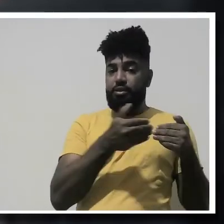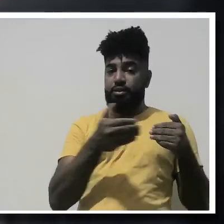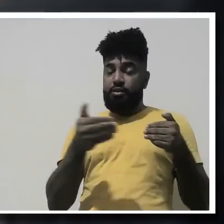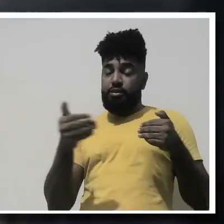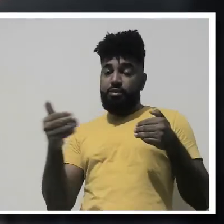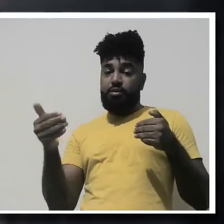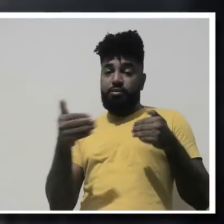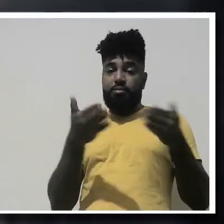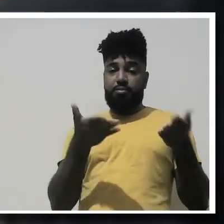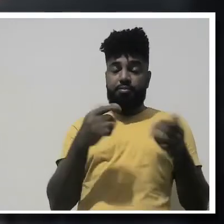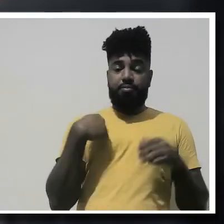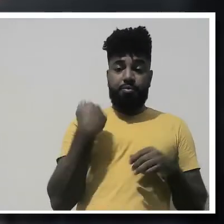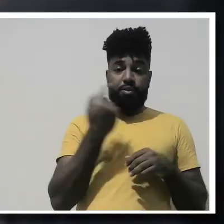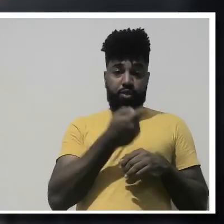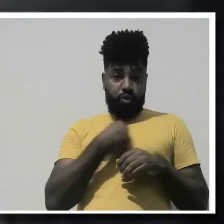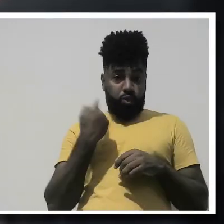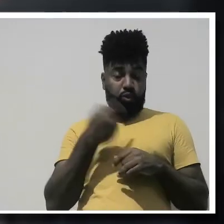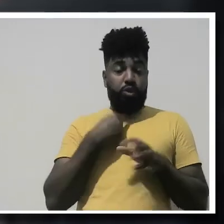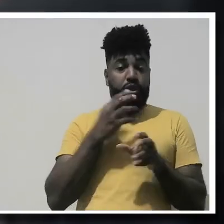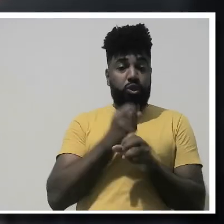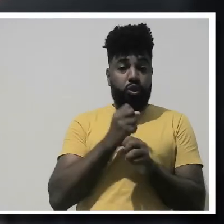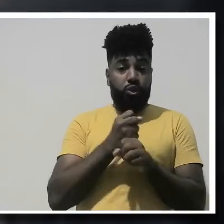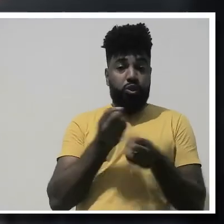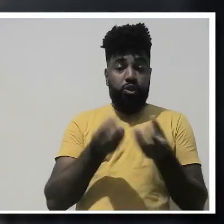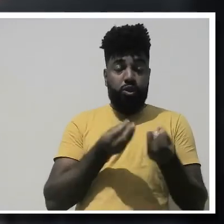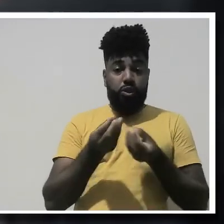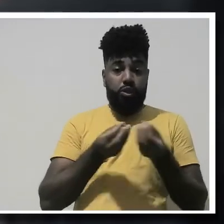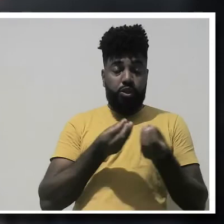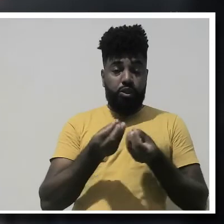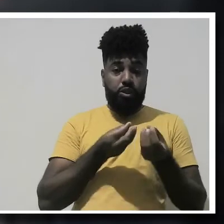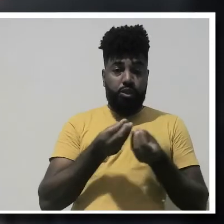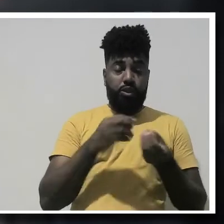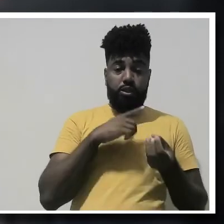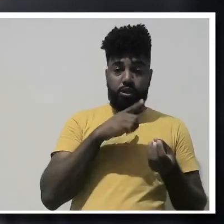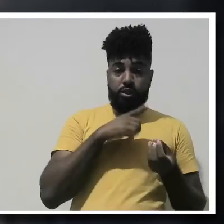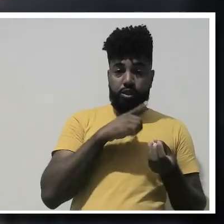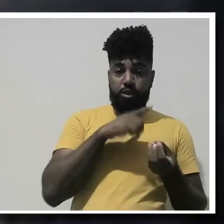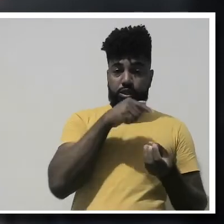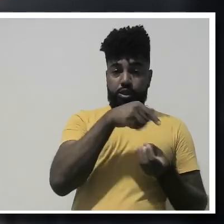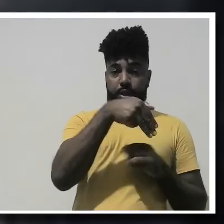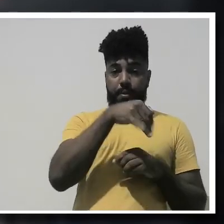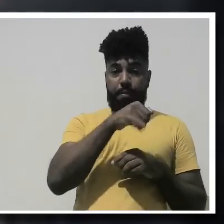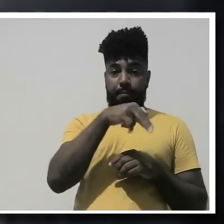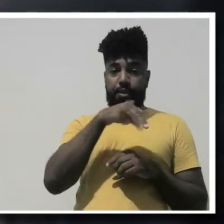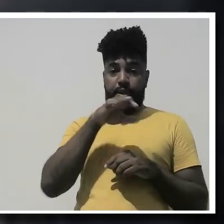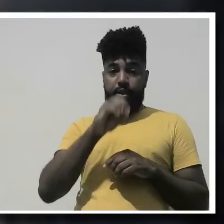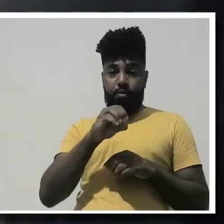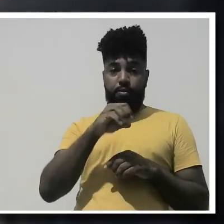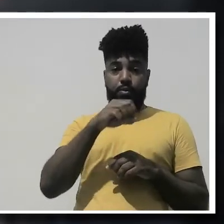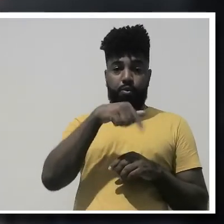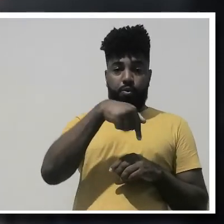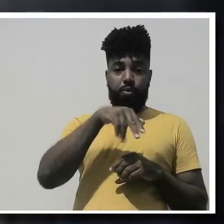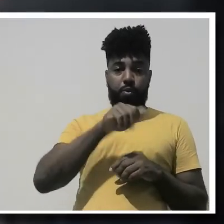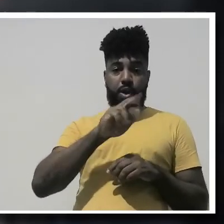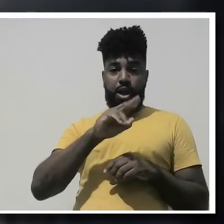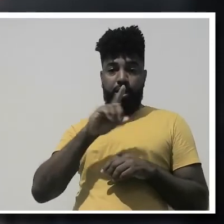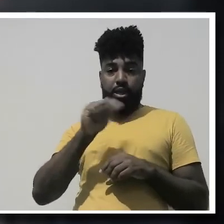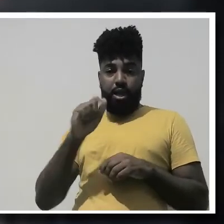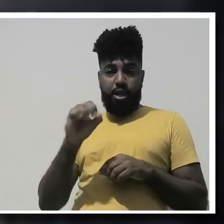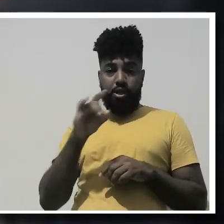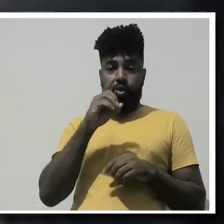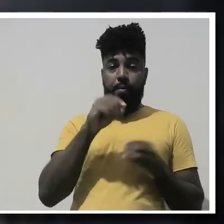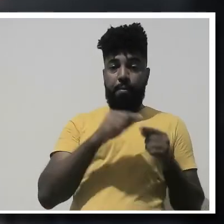Para você conseguir essa equação, basta você calcular isso. Tem o método dos mínimos quadrados, que você pode fazer até no caderno